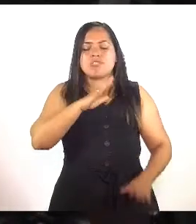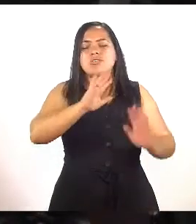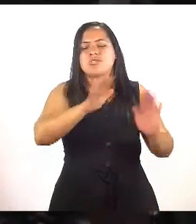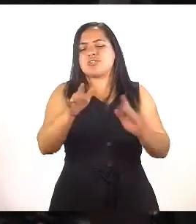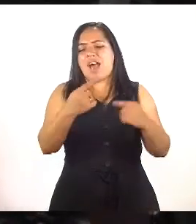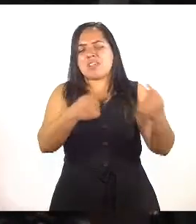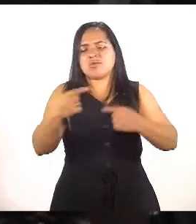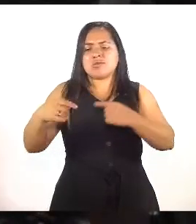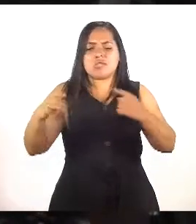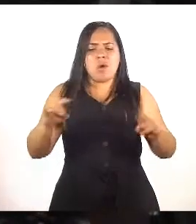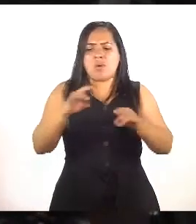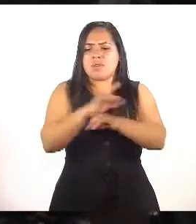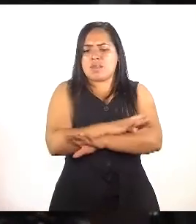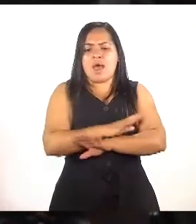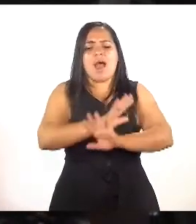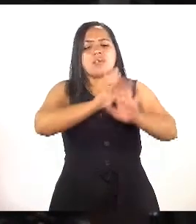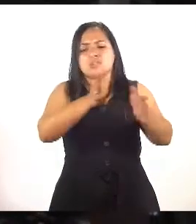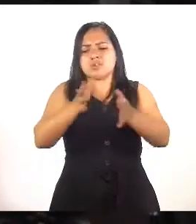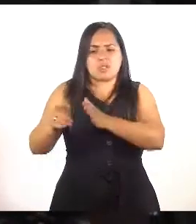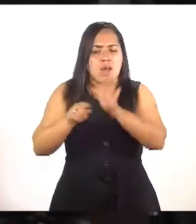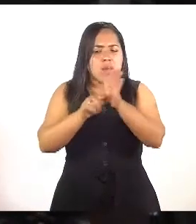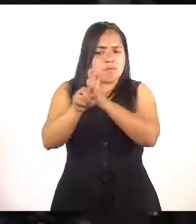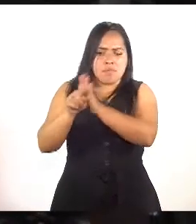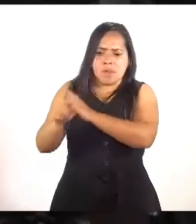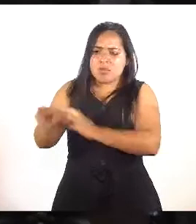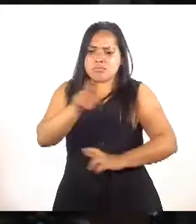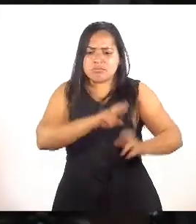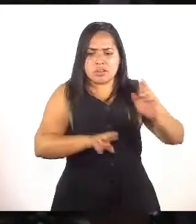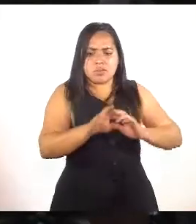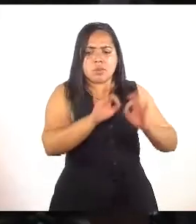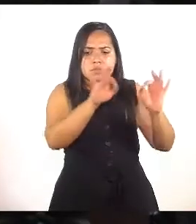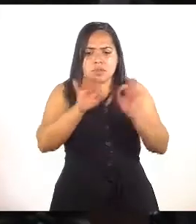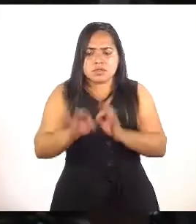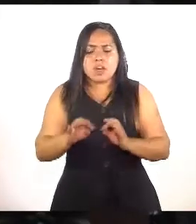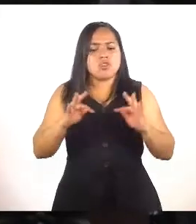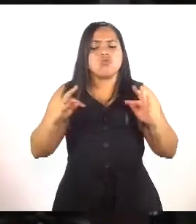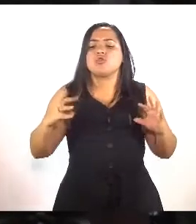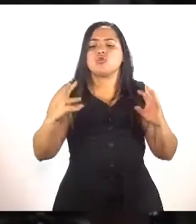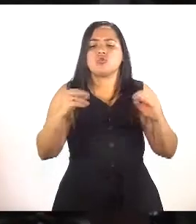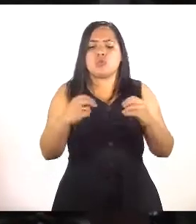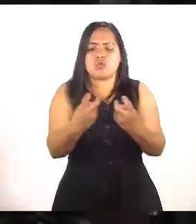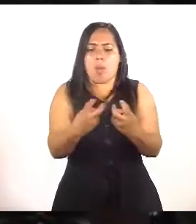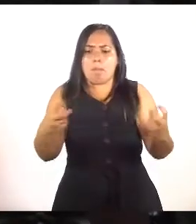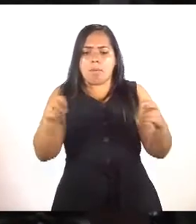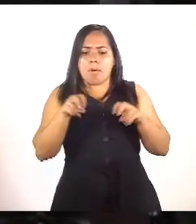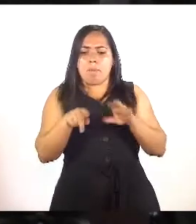devidas perguntas dos membros deputados dessa comissão.